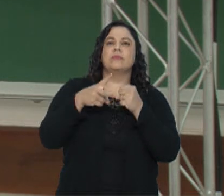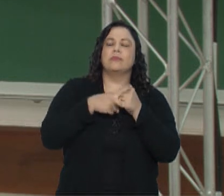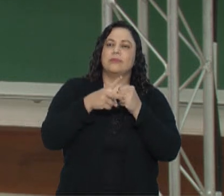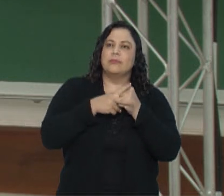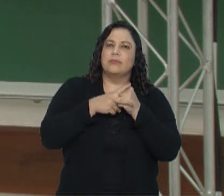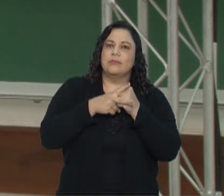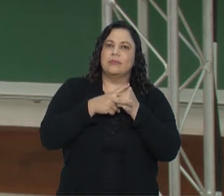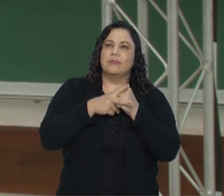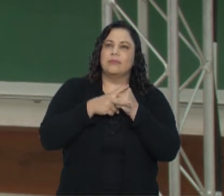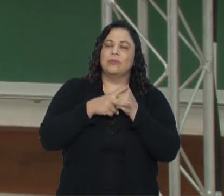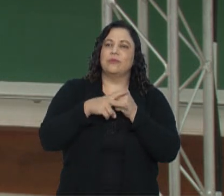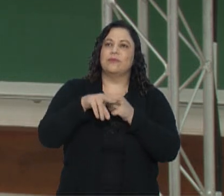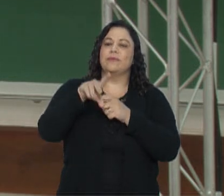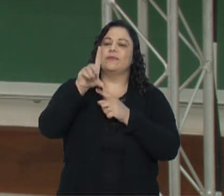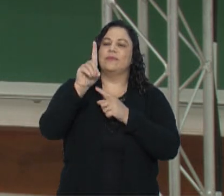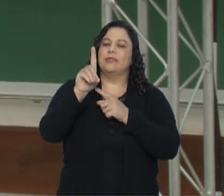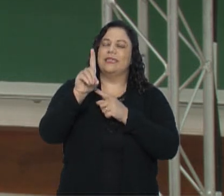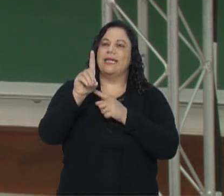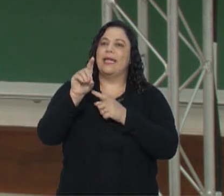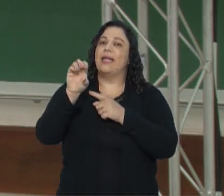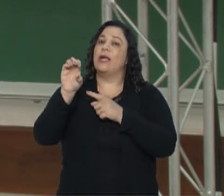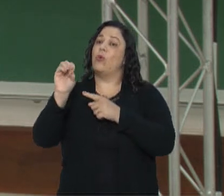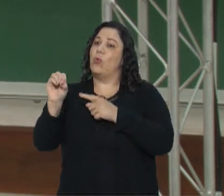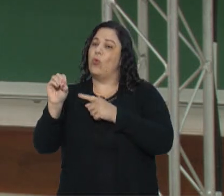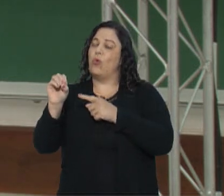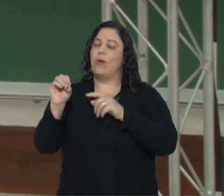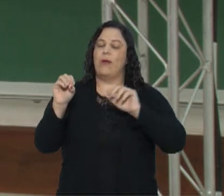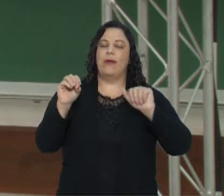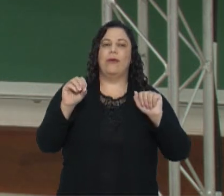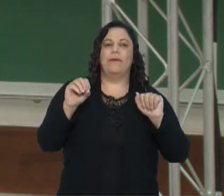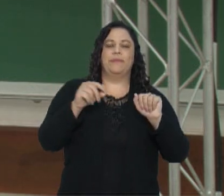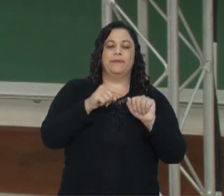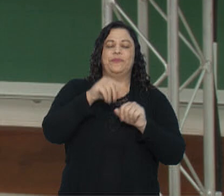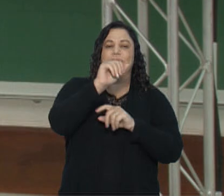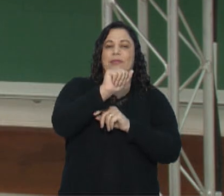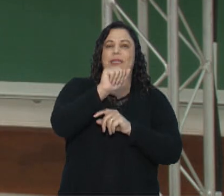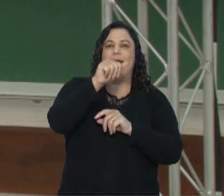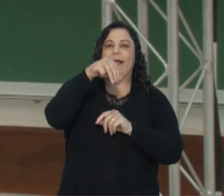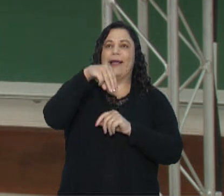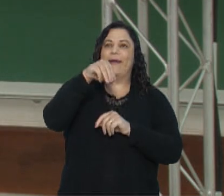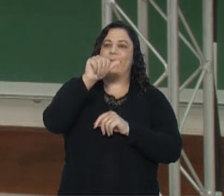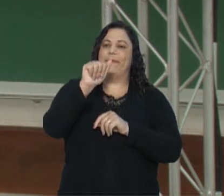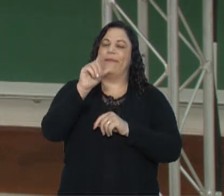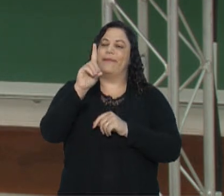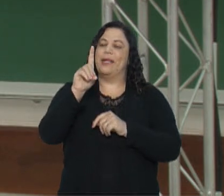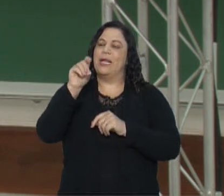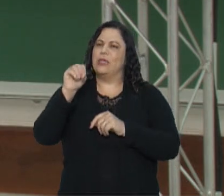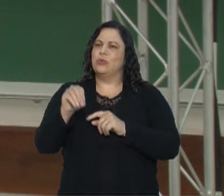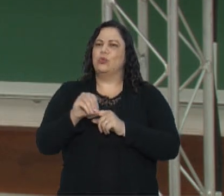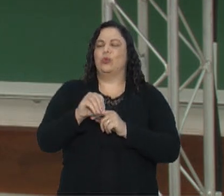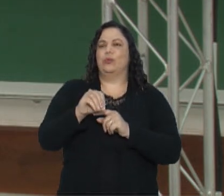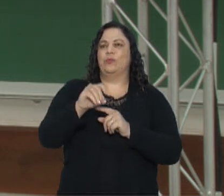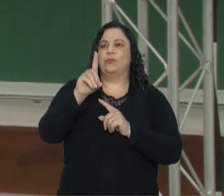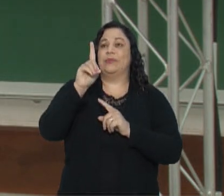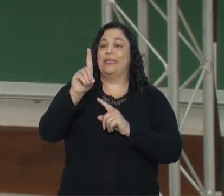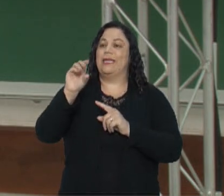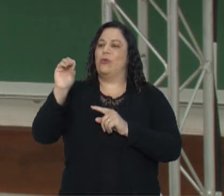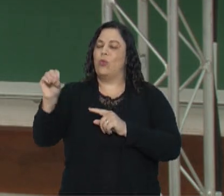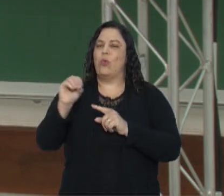termina em do, amado, né? Bebido,